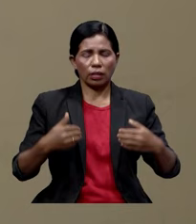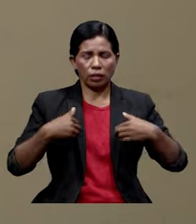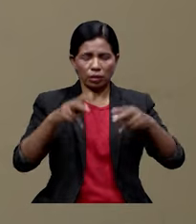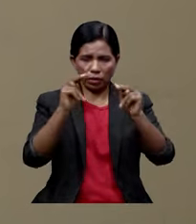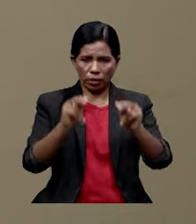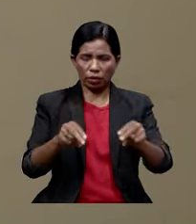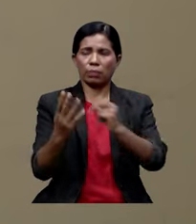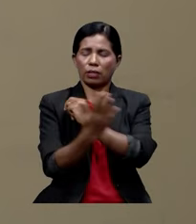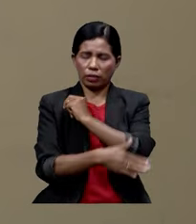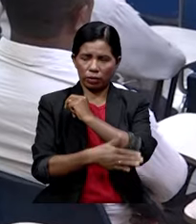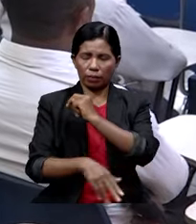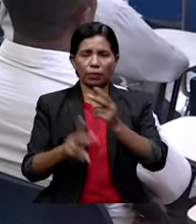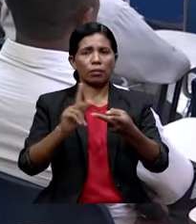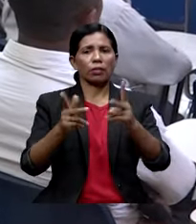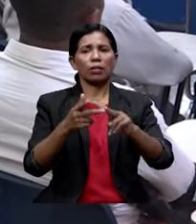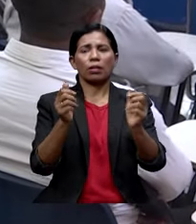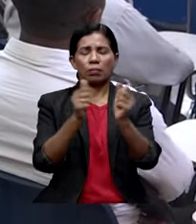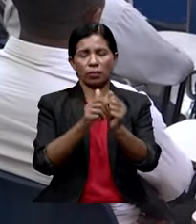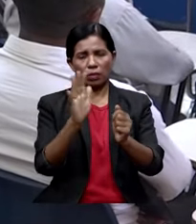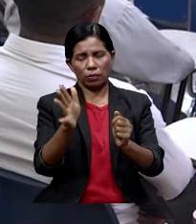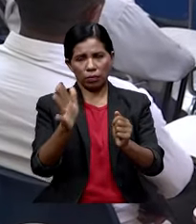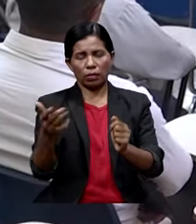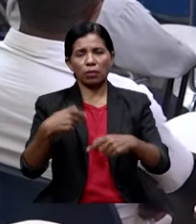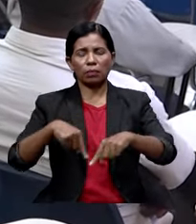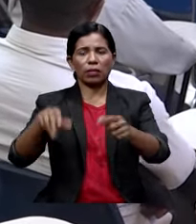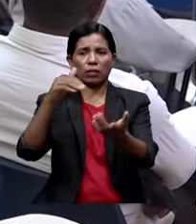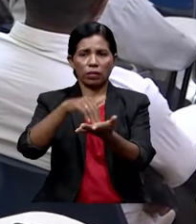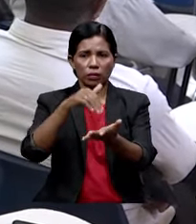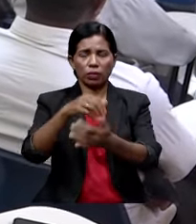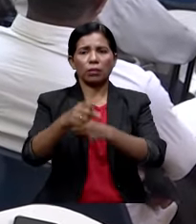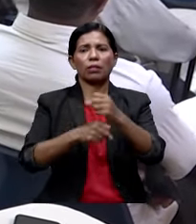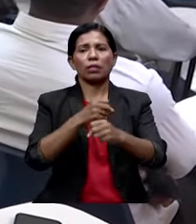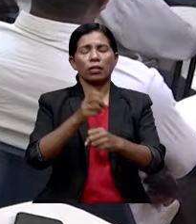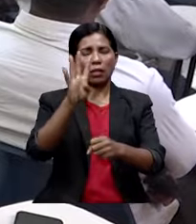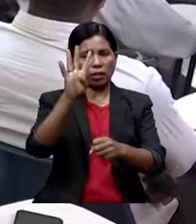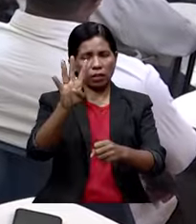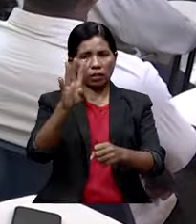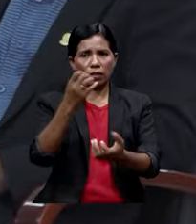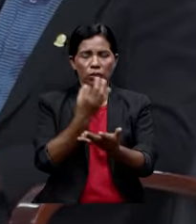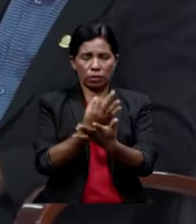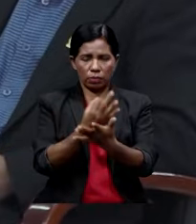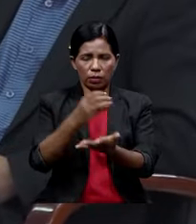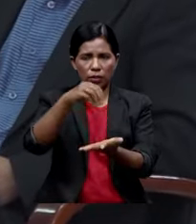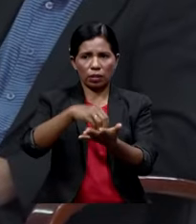nação. Bolseiro Amotuk na Lima Nulune, se ela estuda durante Tinanhat, no orçamento de BM Macaloca para